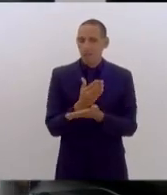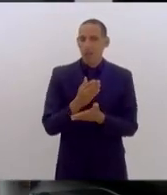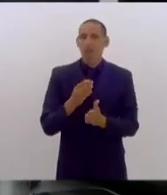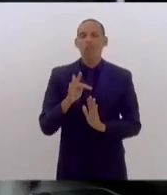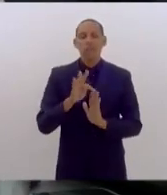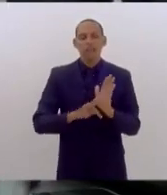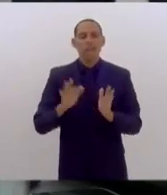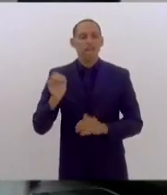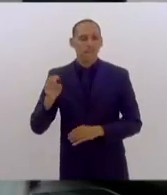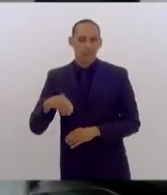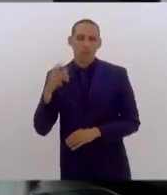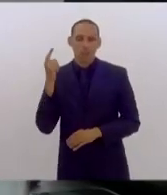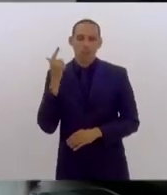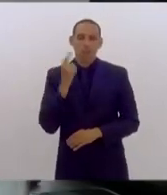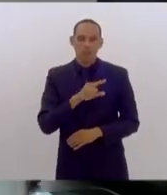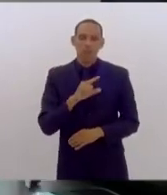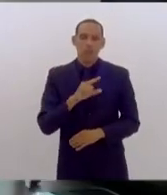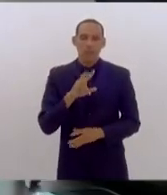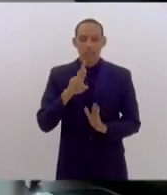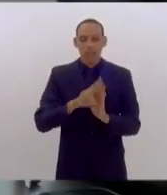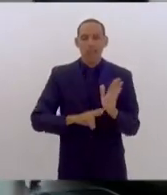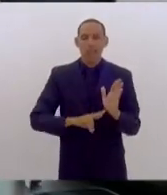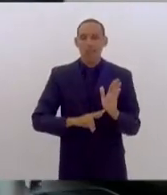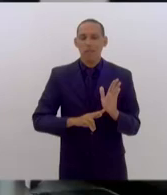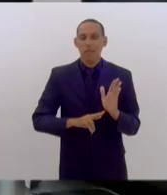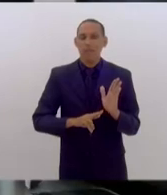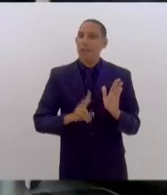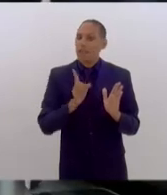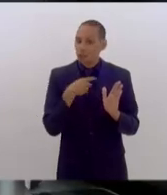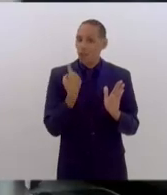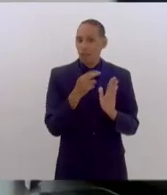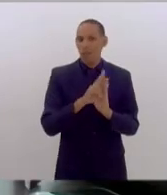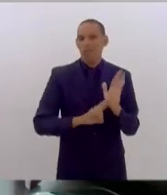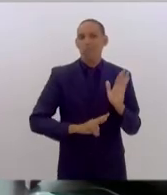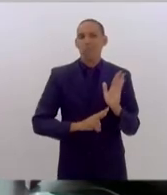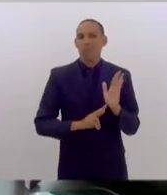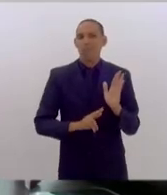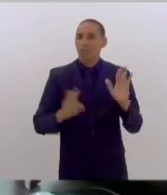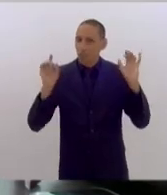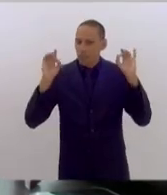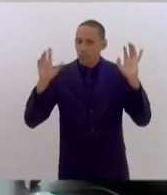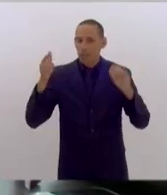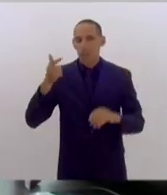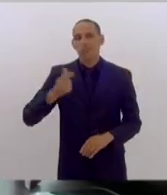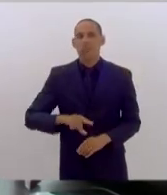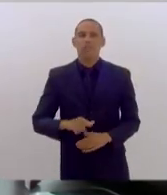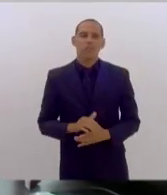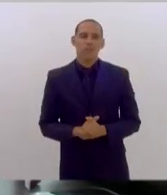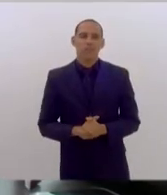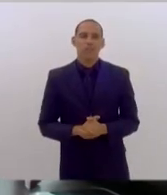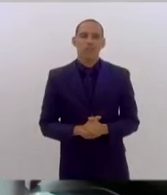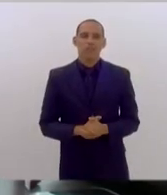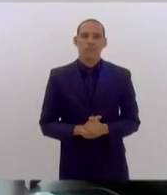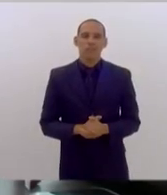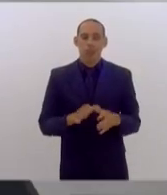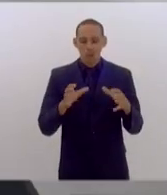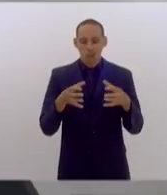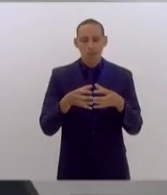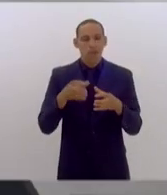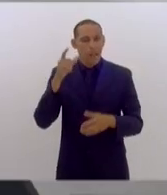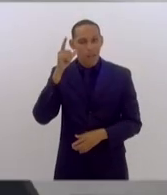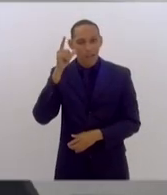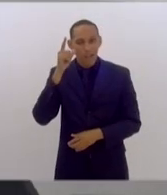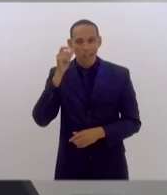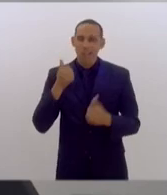redação final mais apurada desse nosso relatório o relatório é nosso né quero que destacar mais uma vez o gabinete da